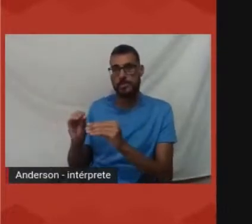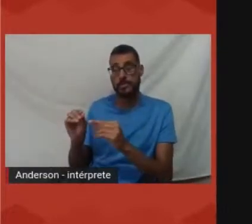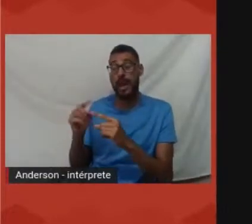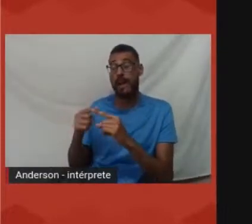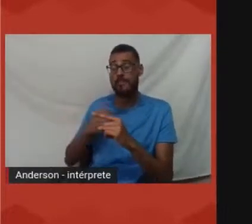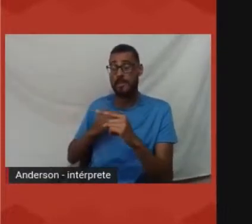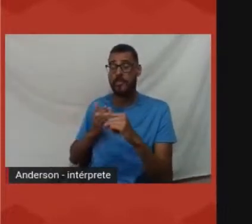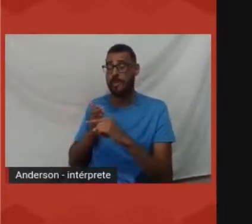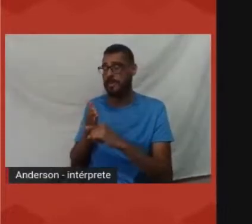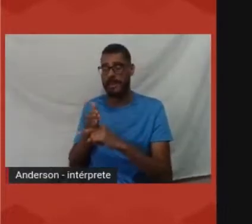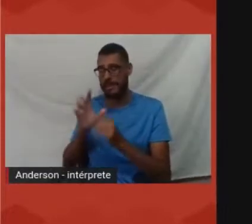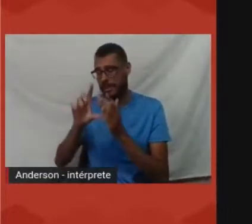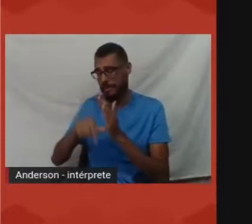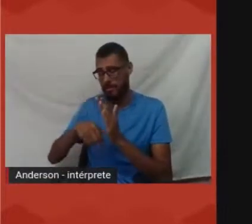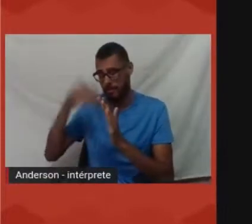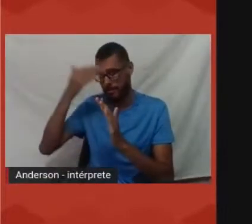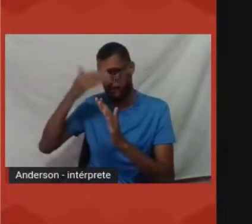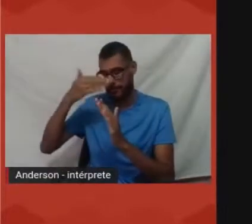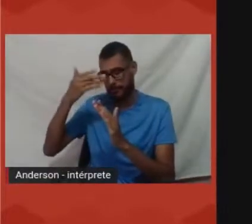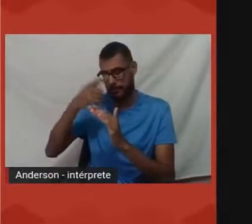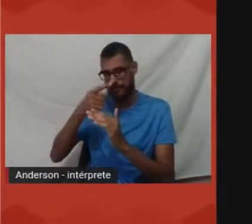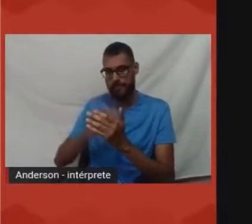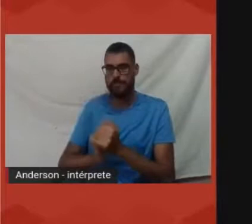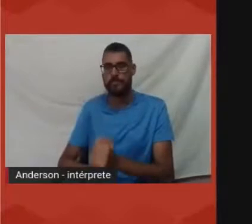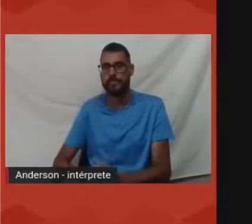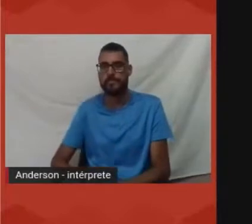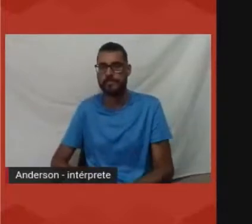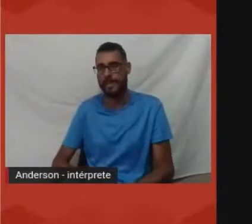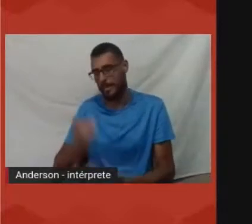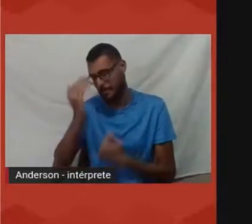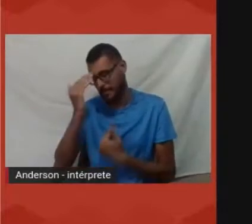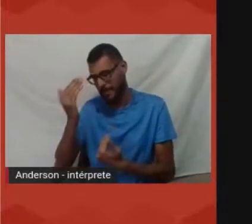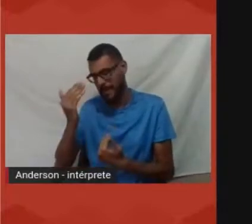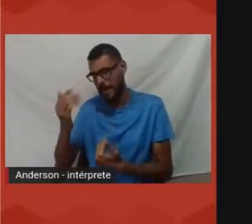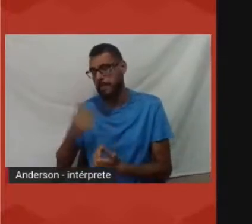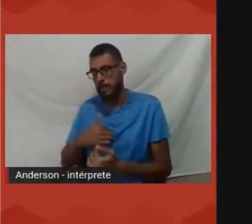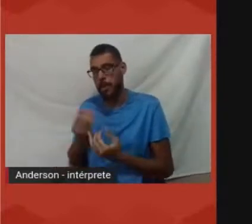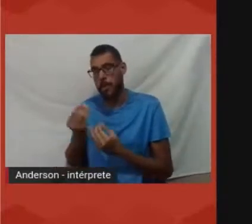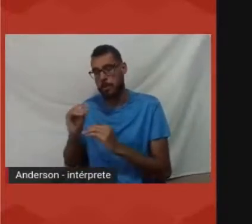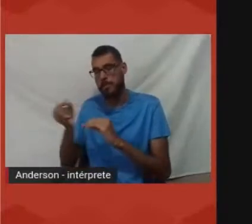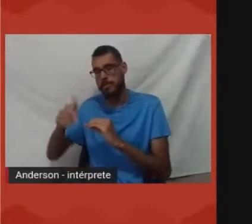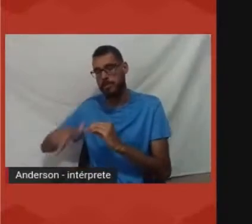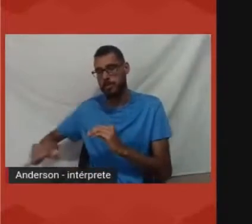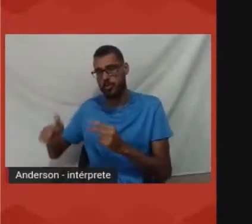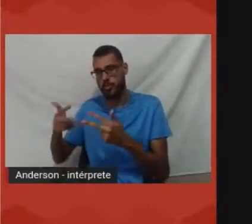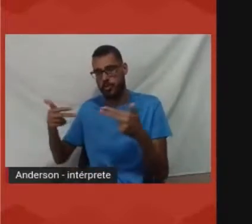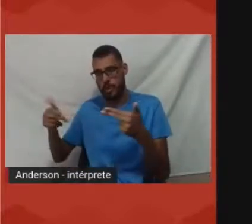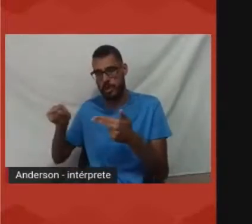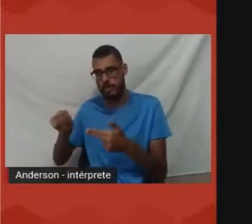entrei depois eu não. Aí eu não vejo. Obrigado. Já coloquei novamente aí, tá bom?